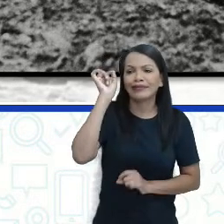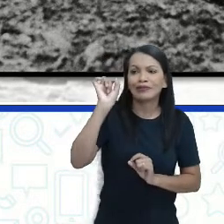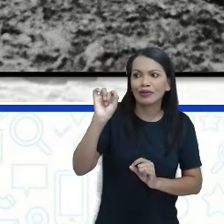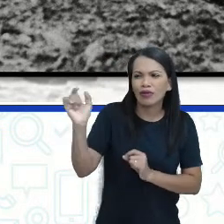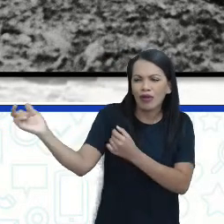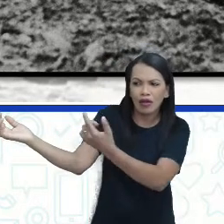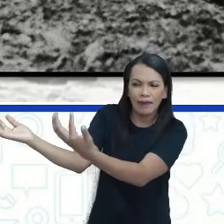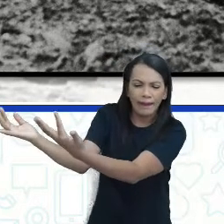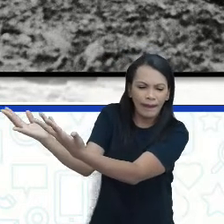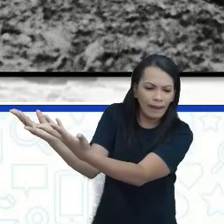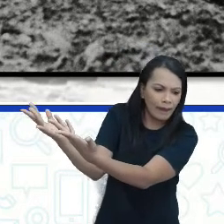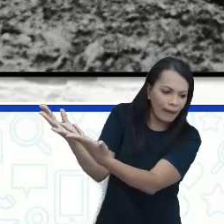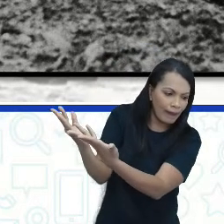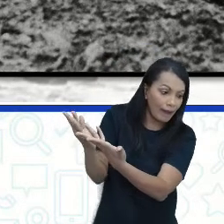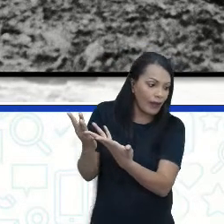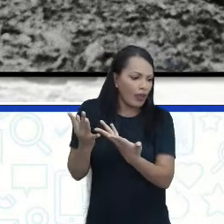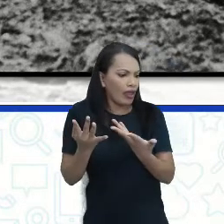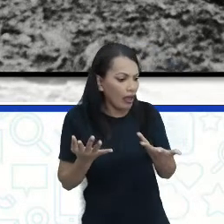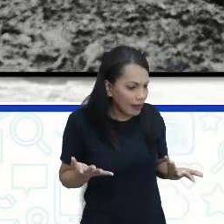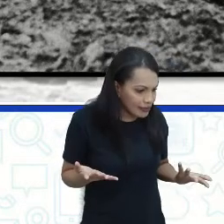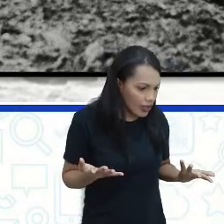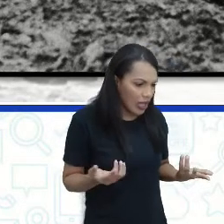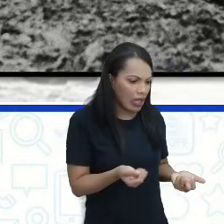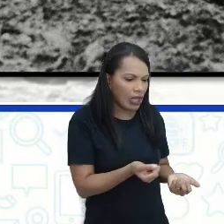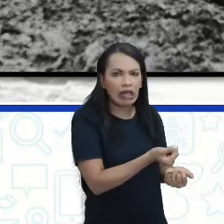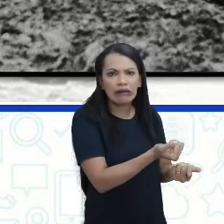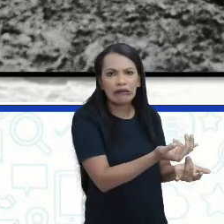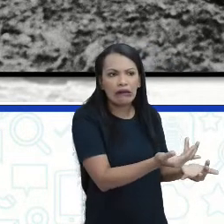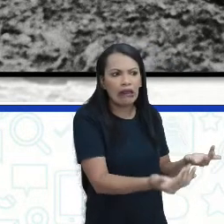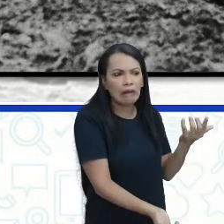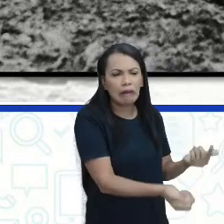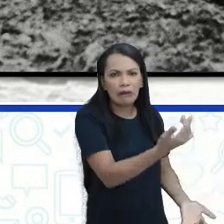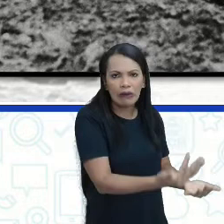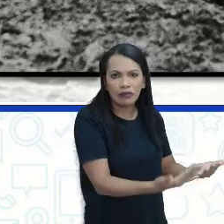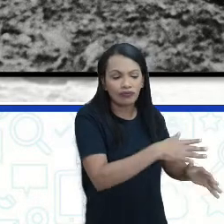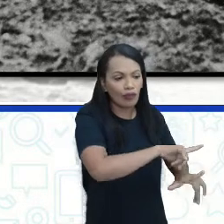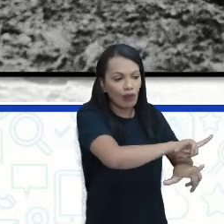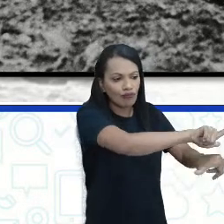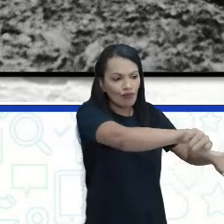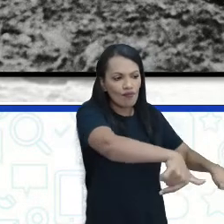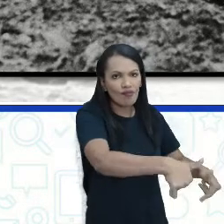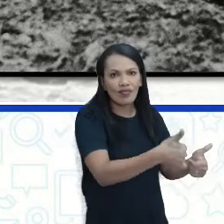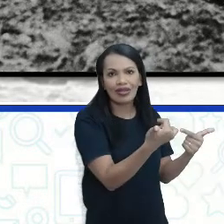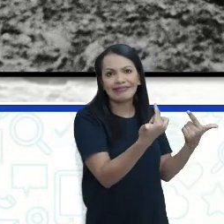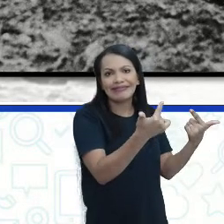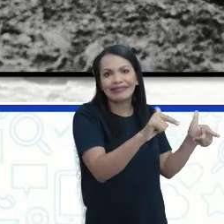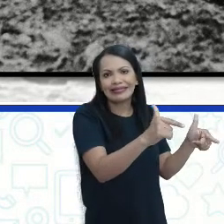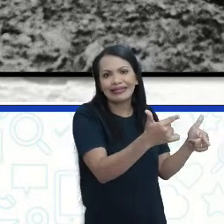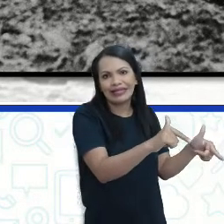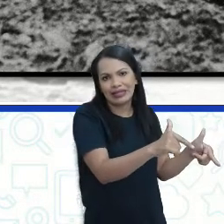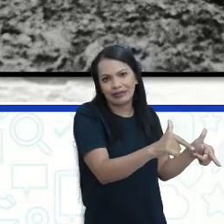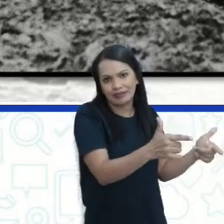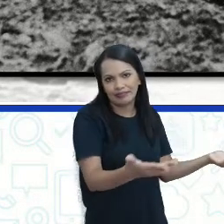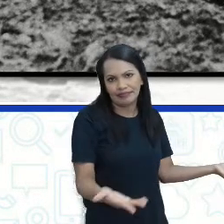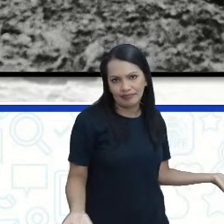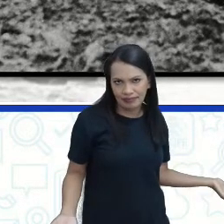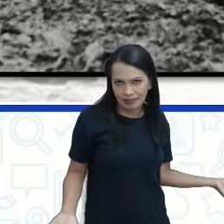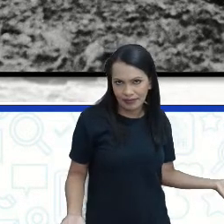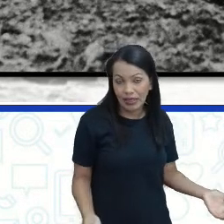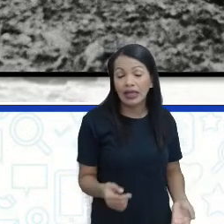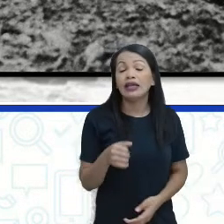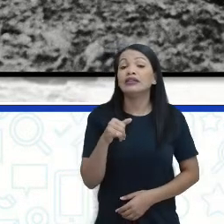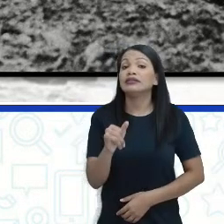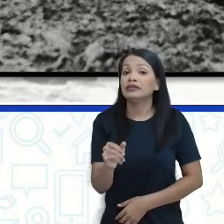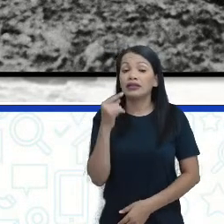o seu território, quem conhece o território, certo, leva um pouco de vantagem na relação do